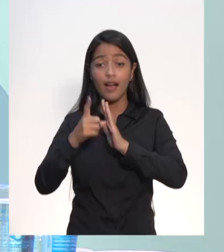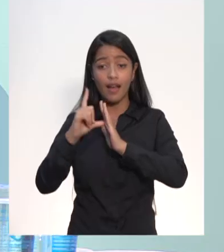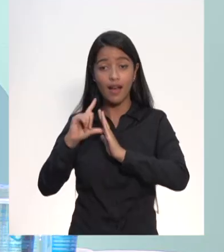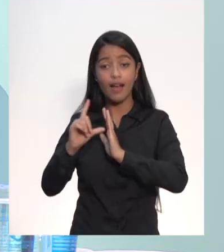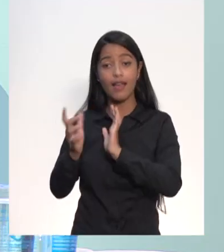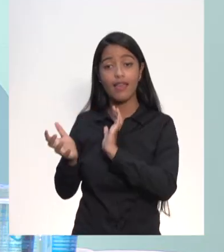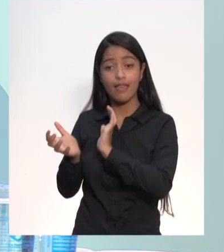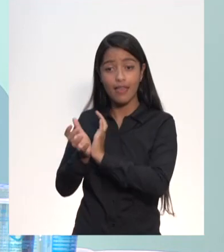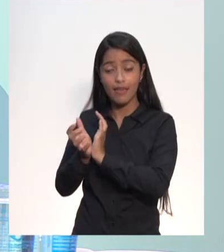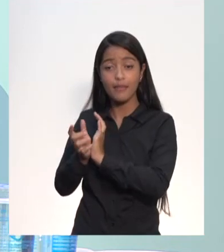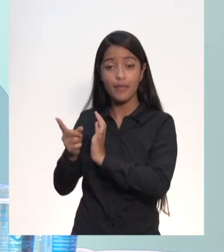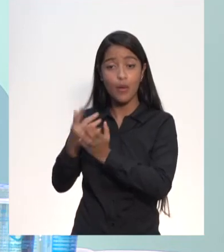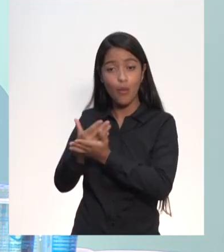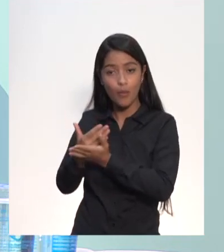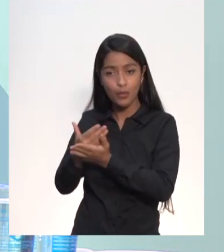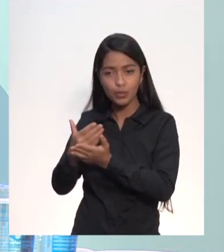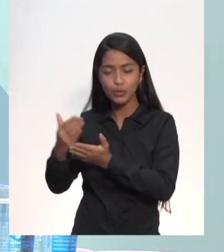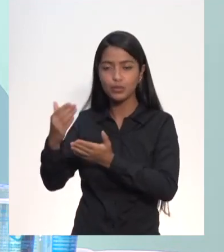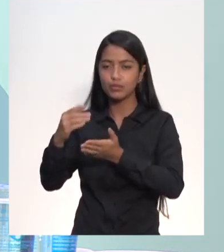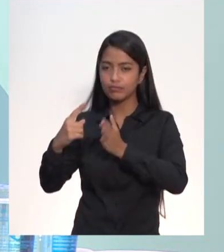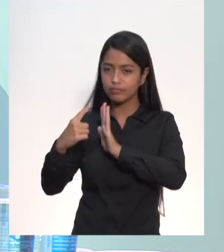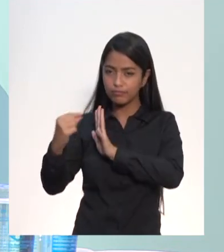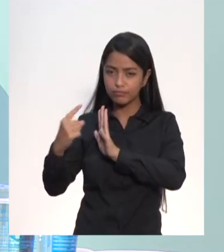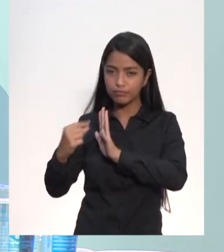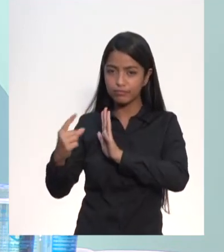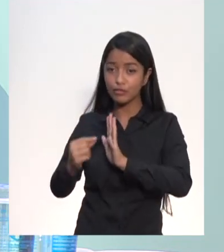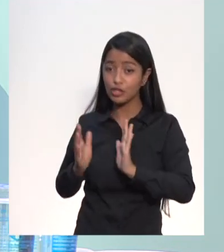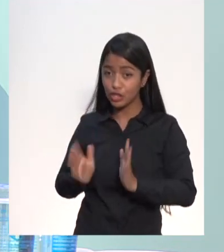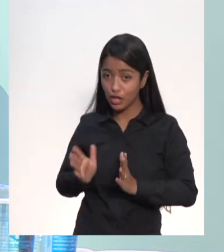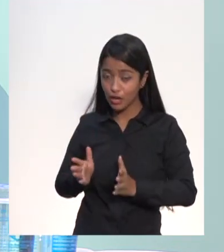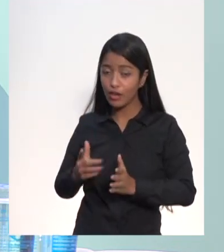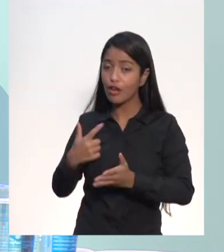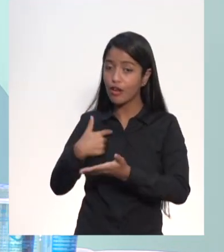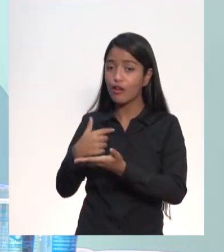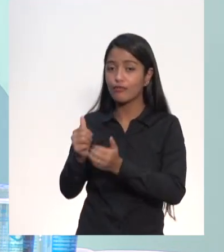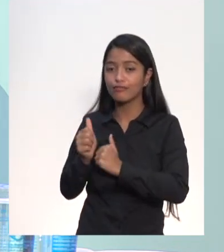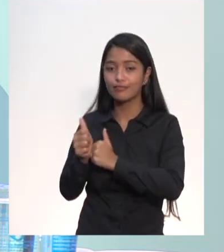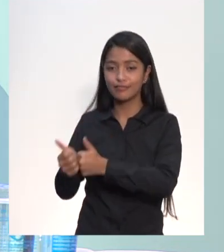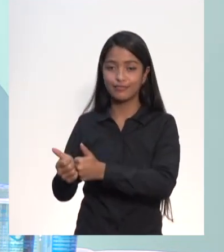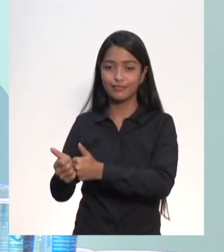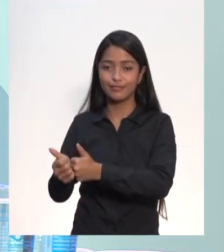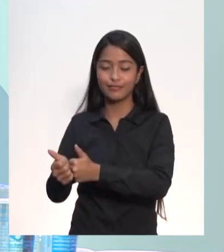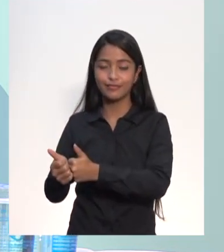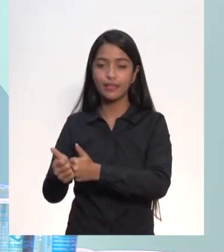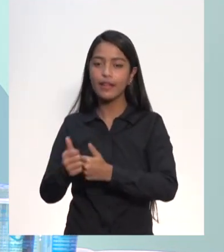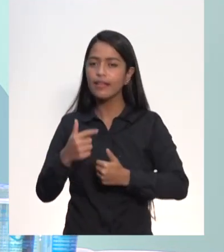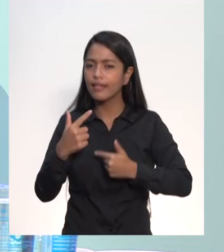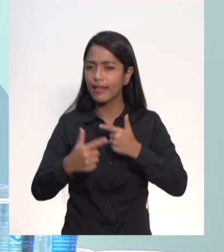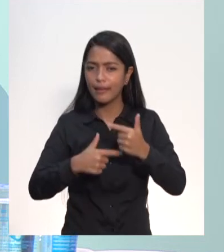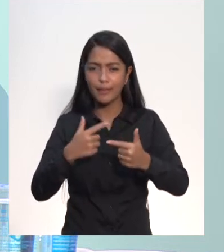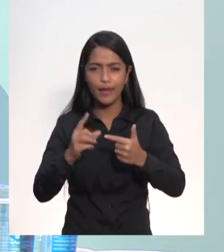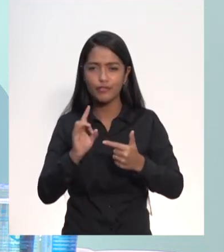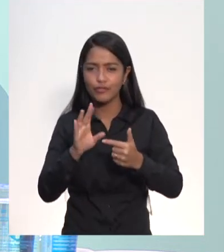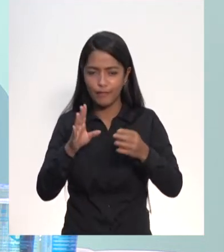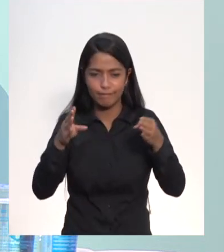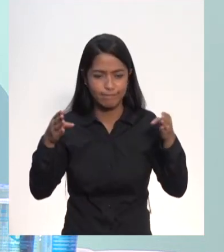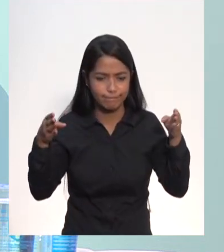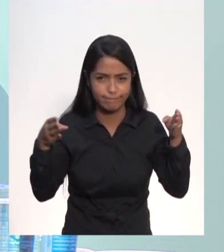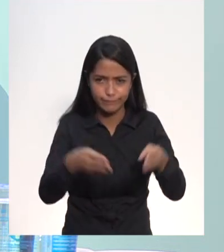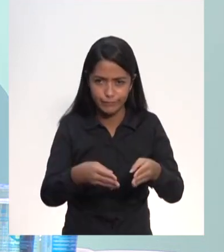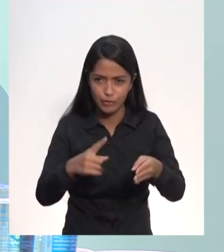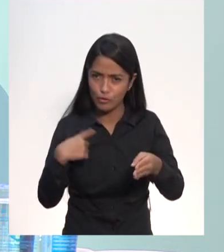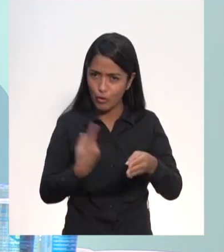nesse sentido, né? Não é um trabalho fechado, como já foi dito aqui. A escola pode e deve olhar, mas, com